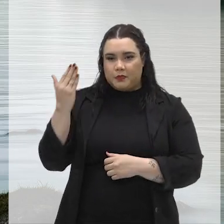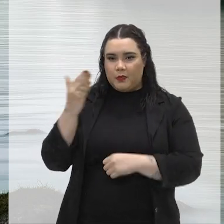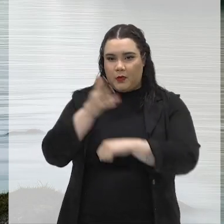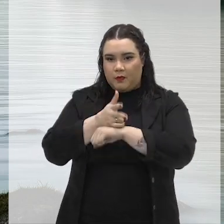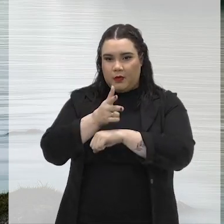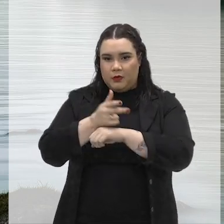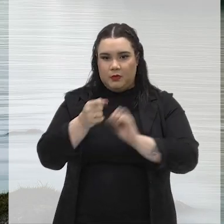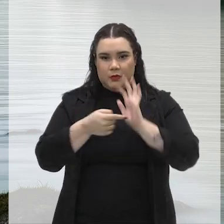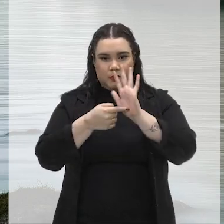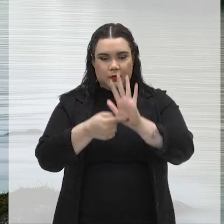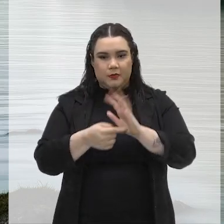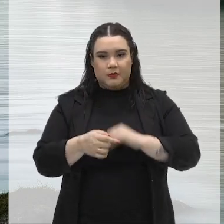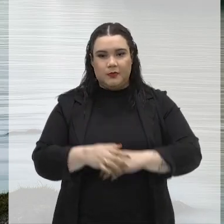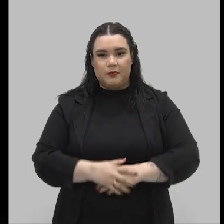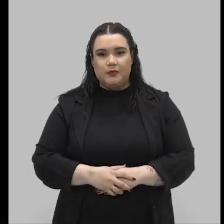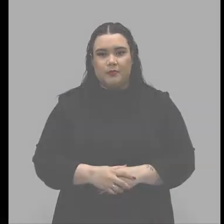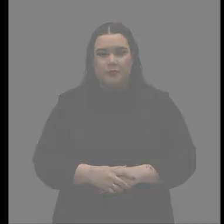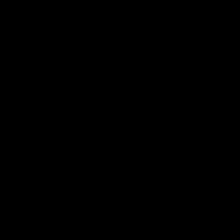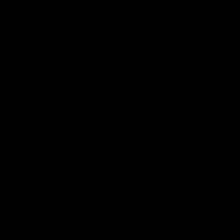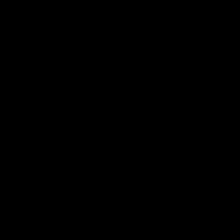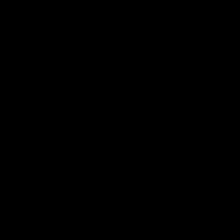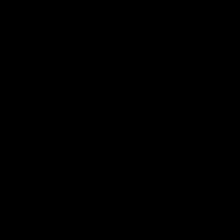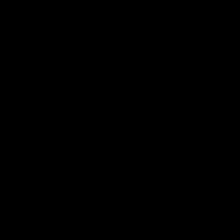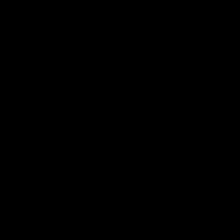no que vai acontecer agora. Vamos lá!